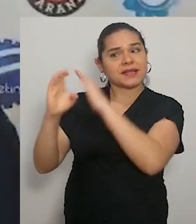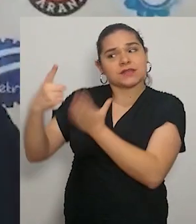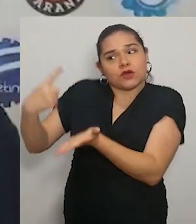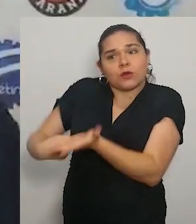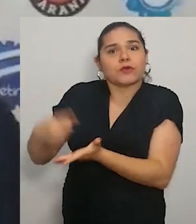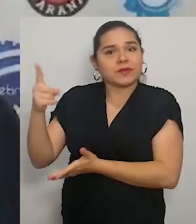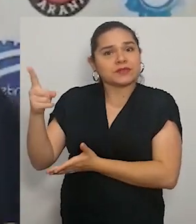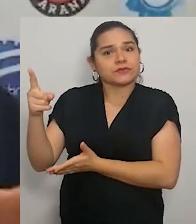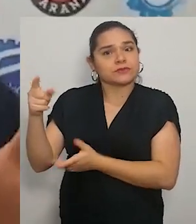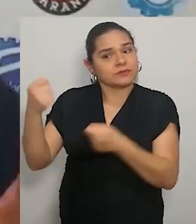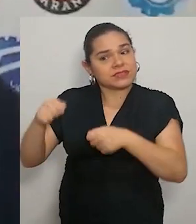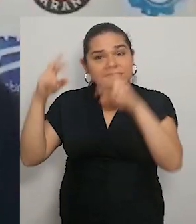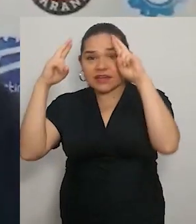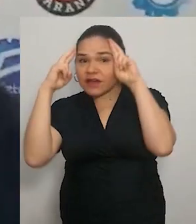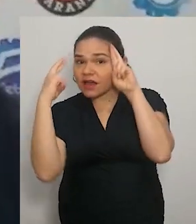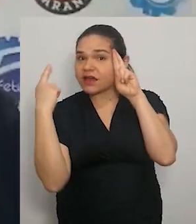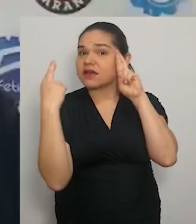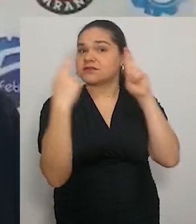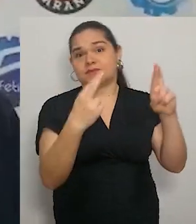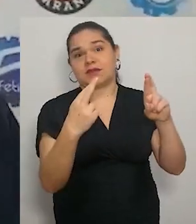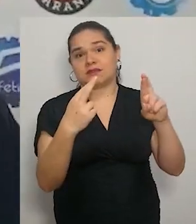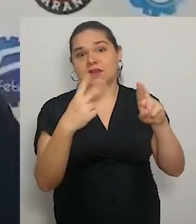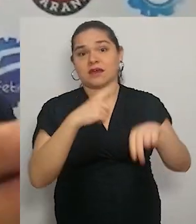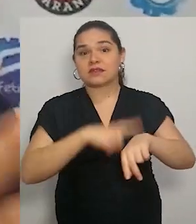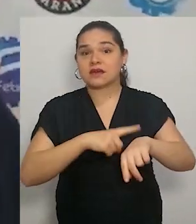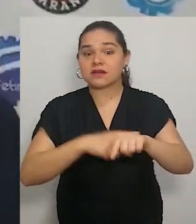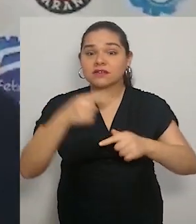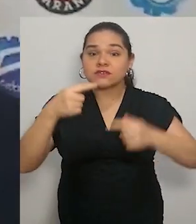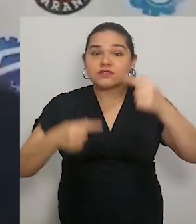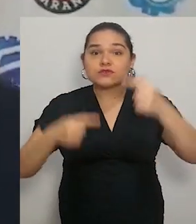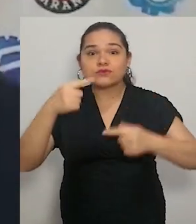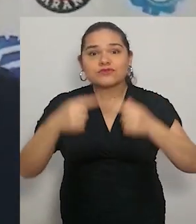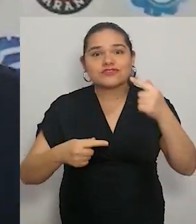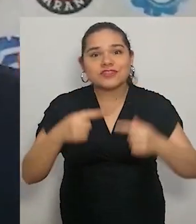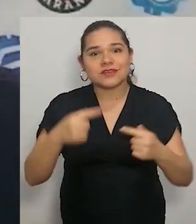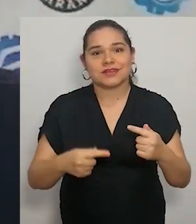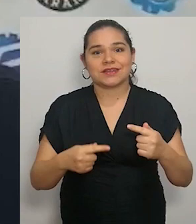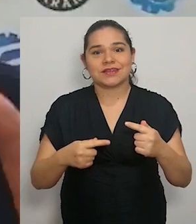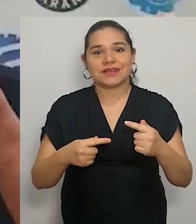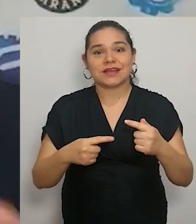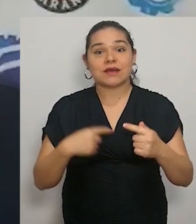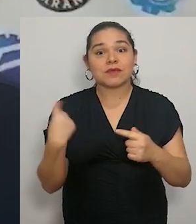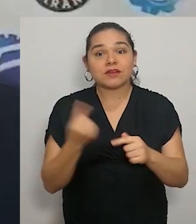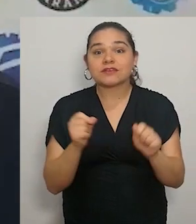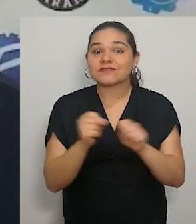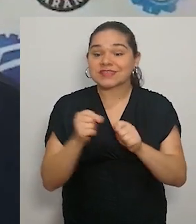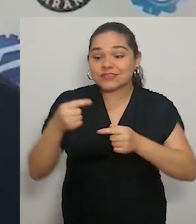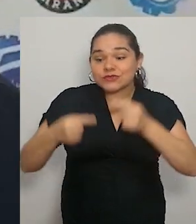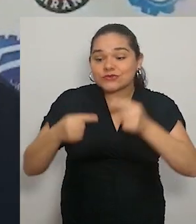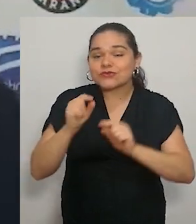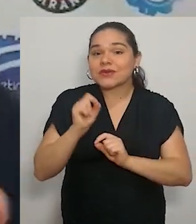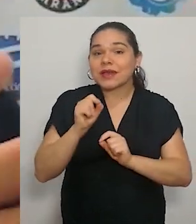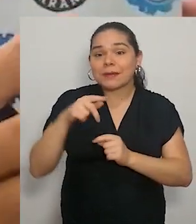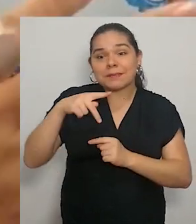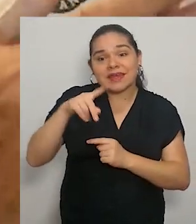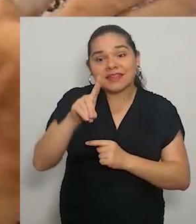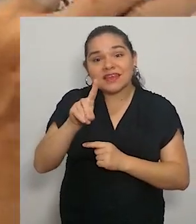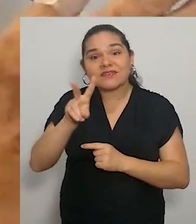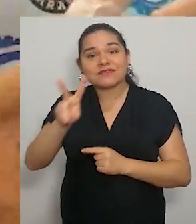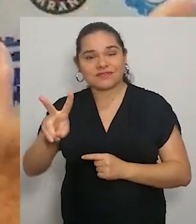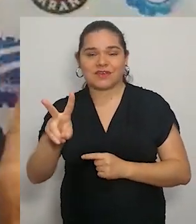prevalecer nas discussões para que a gente pudesse construir um pdv que